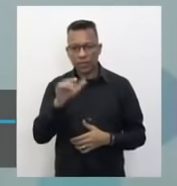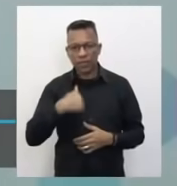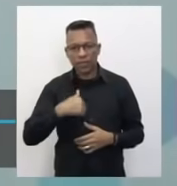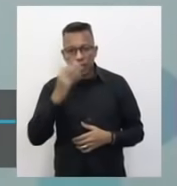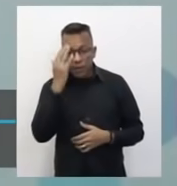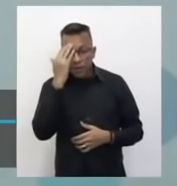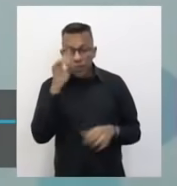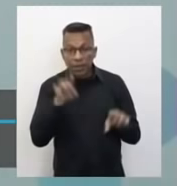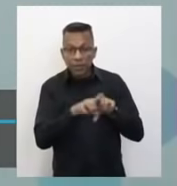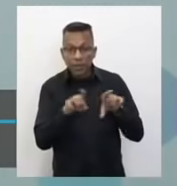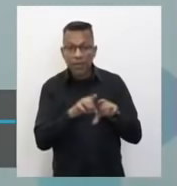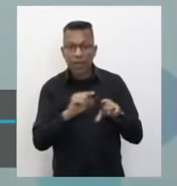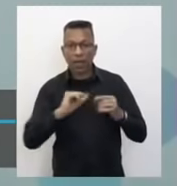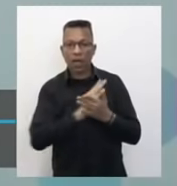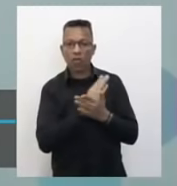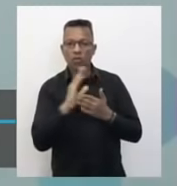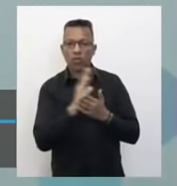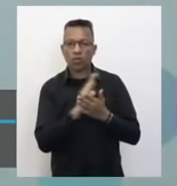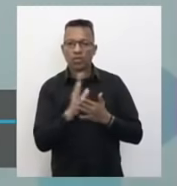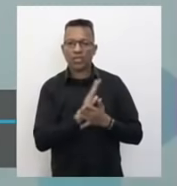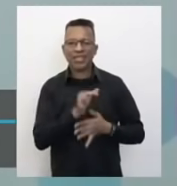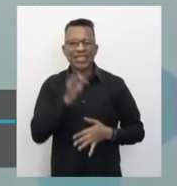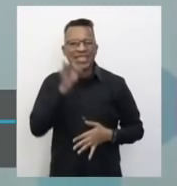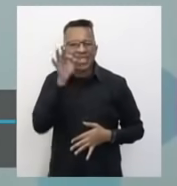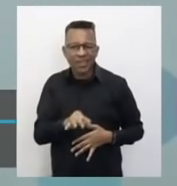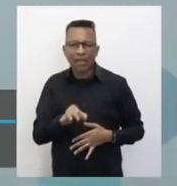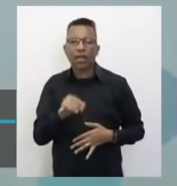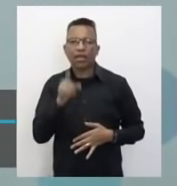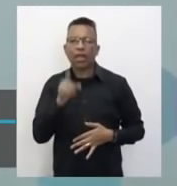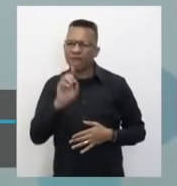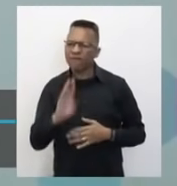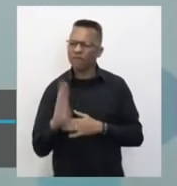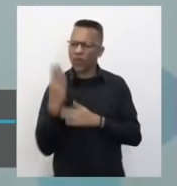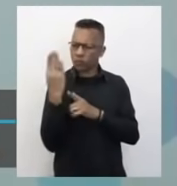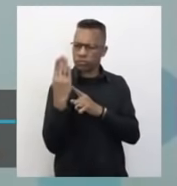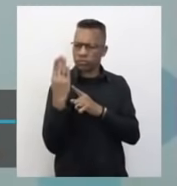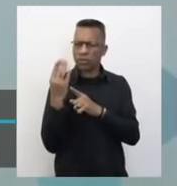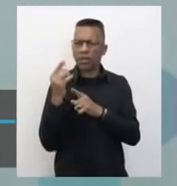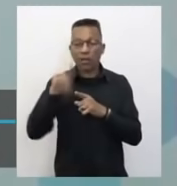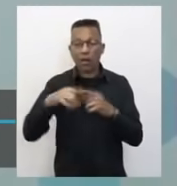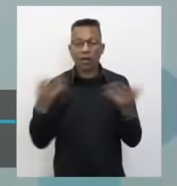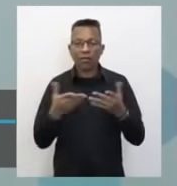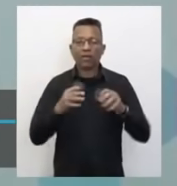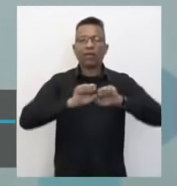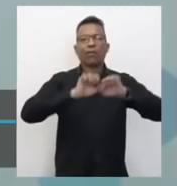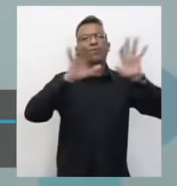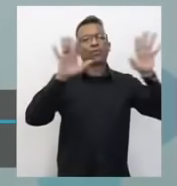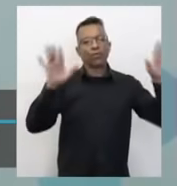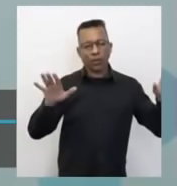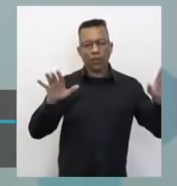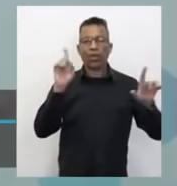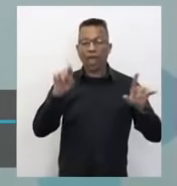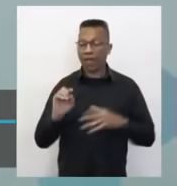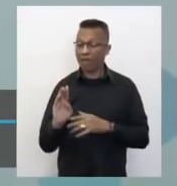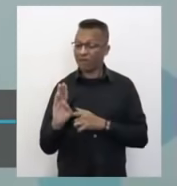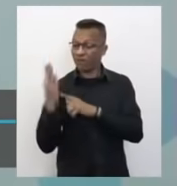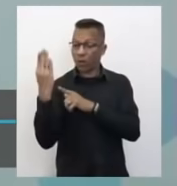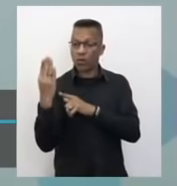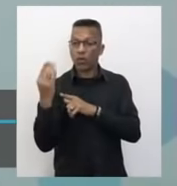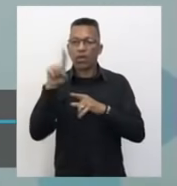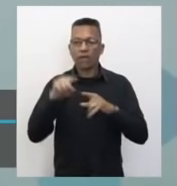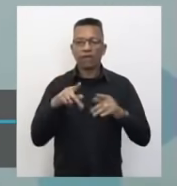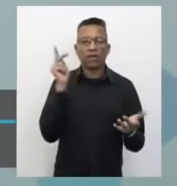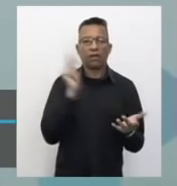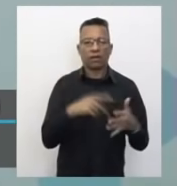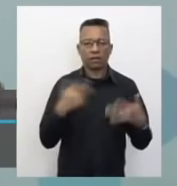que tiveram alguns que afirmaram que era fake news. Então agora você deixou bem claro a diferença e conseguiu